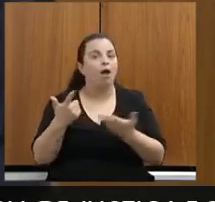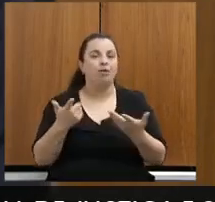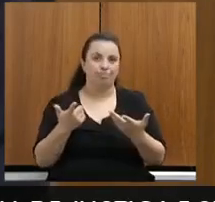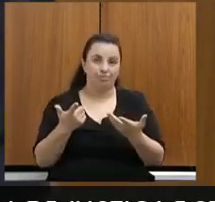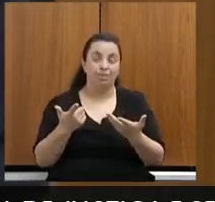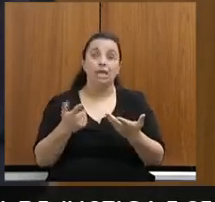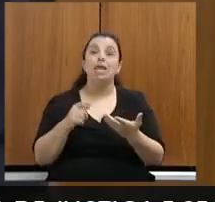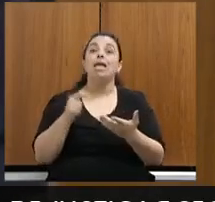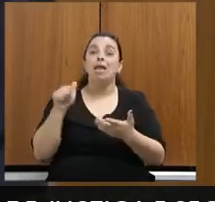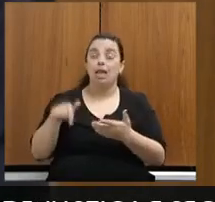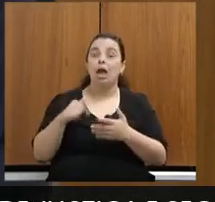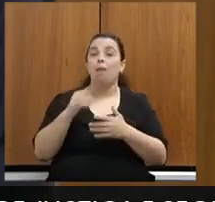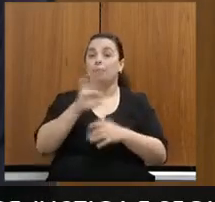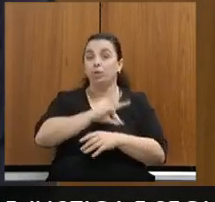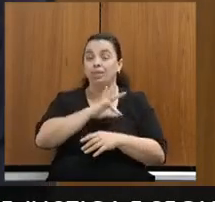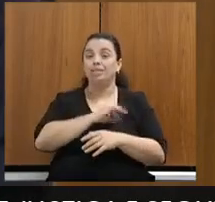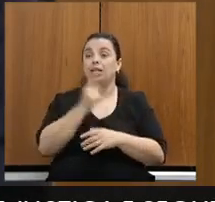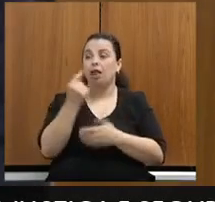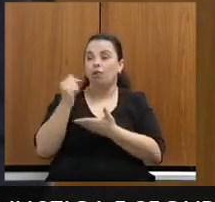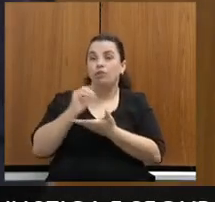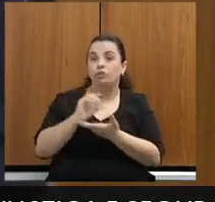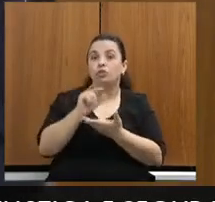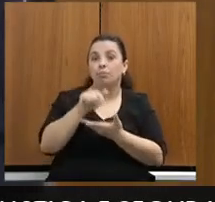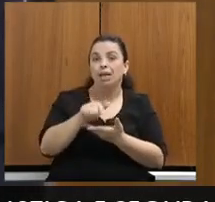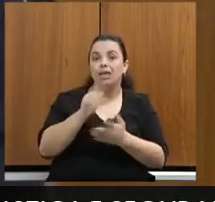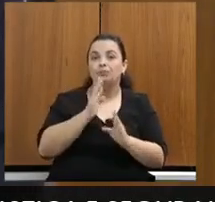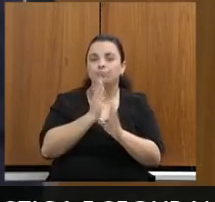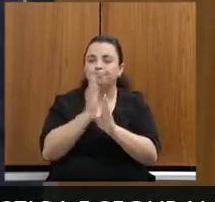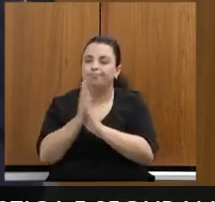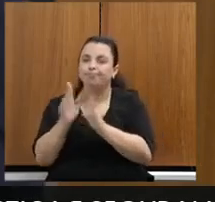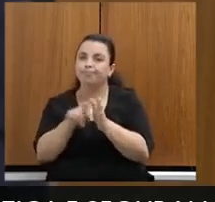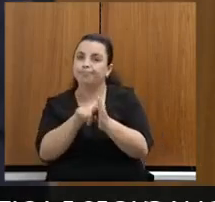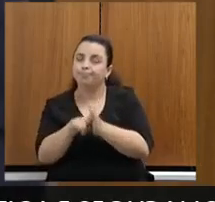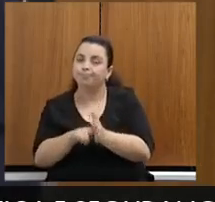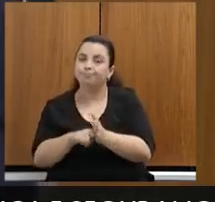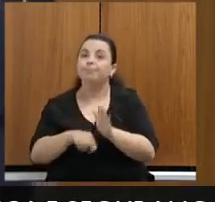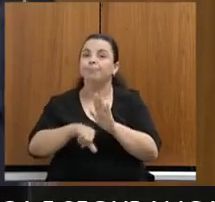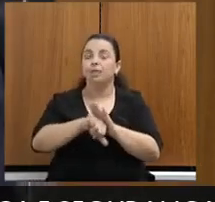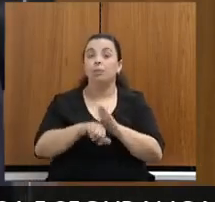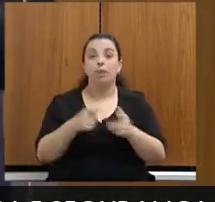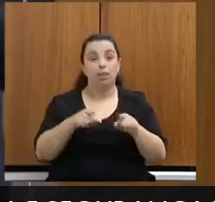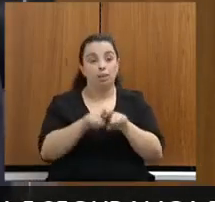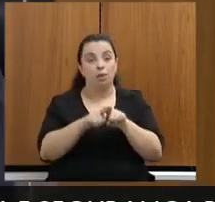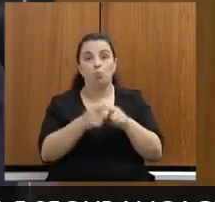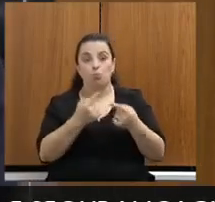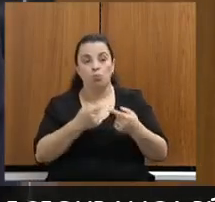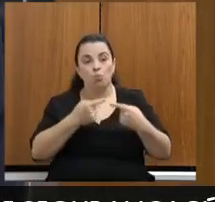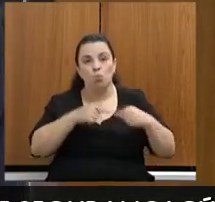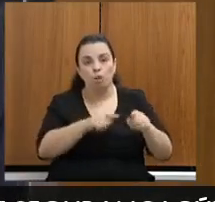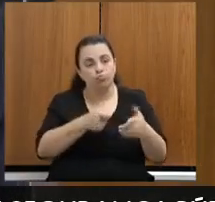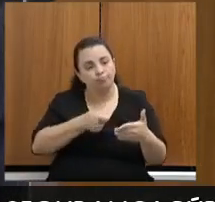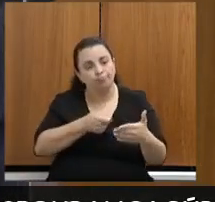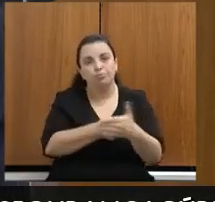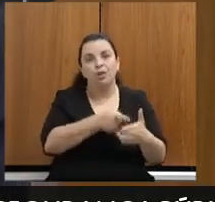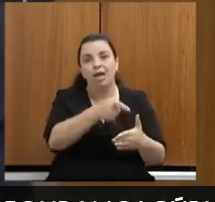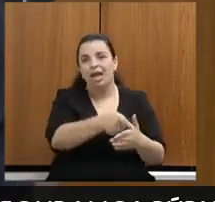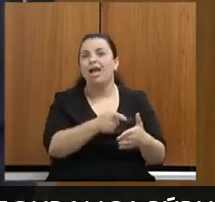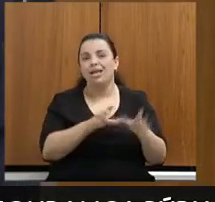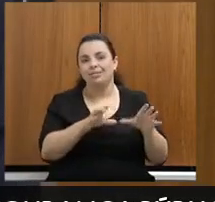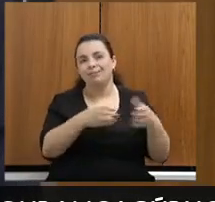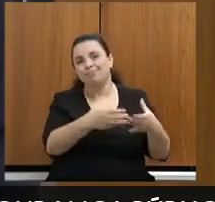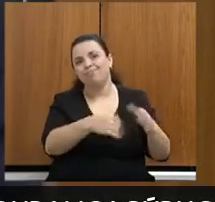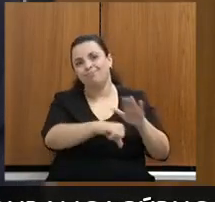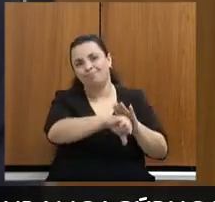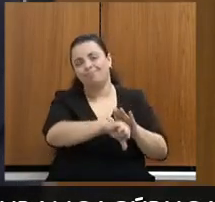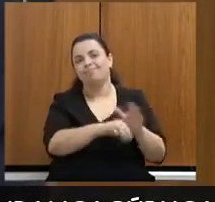nosso Governador é realmente essa integração e o combate essas organizações criminosas com relação a conversar com os parlamentares